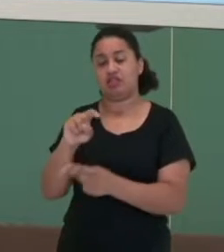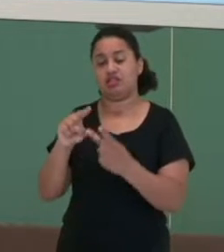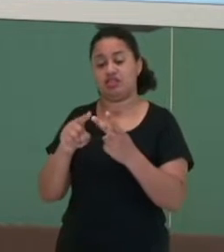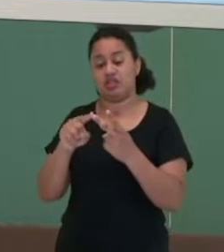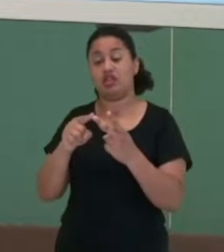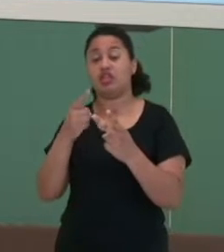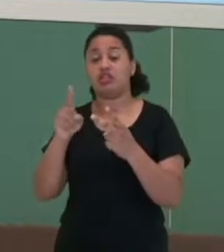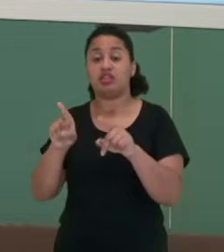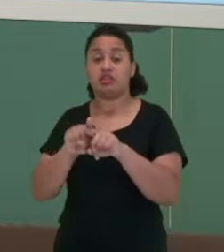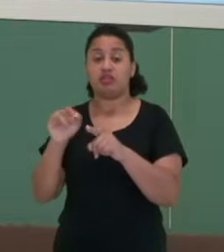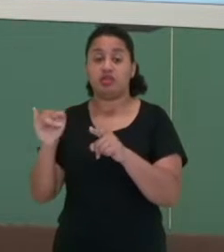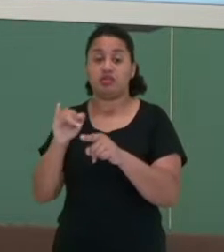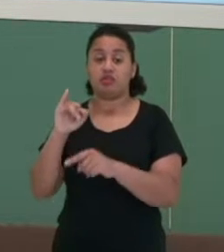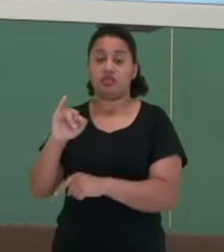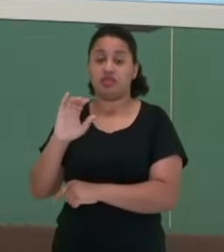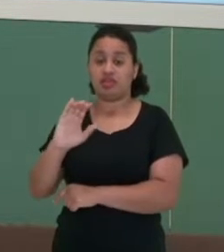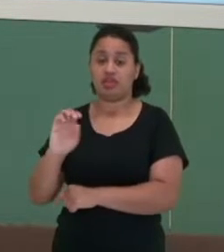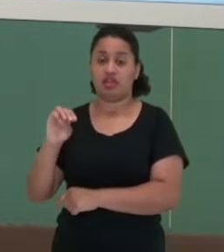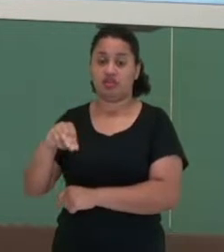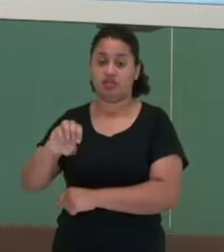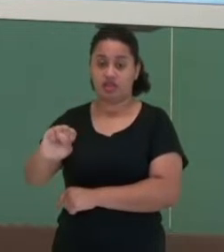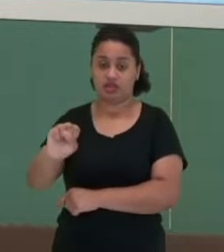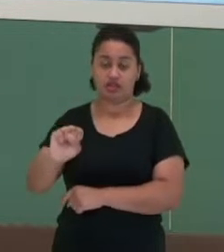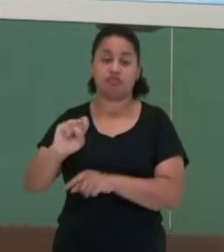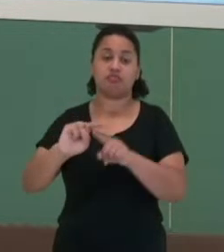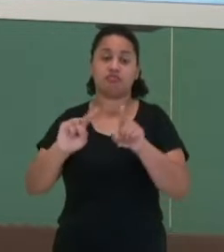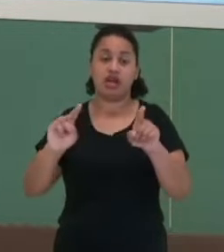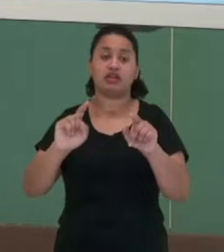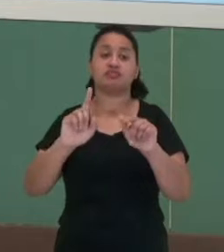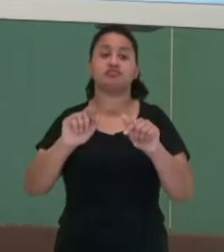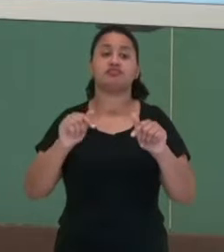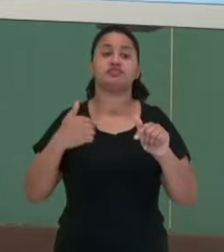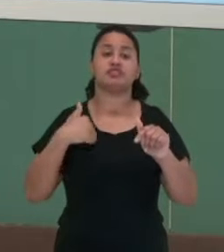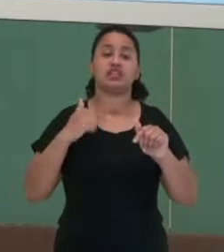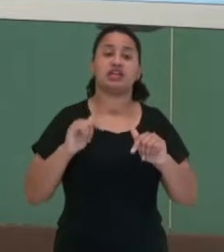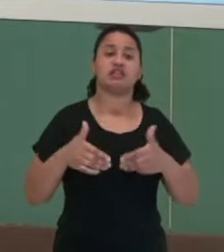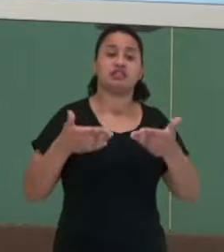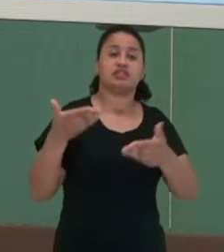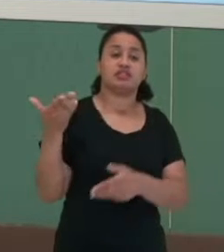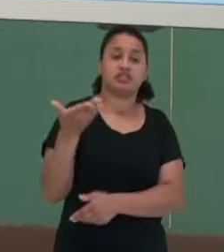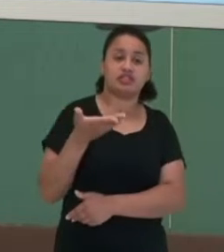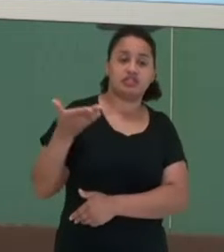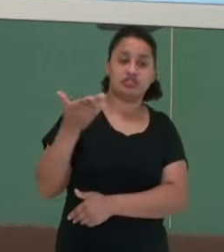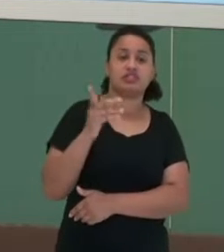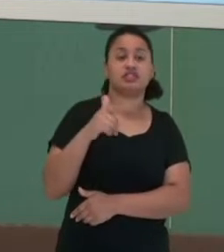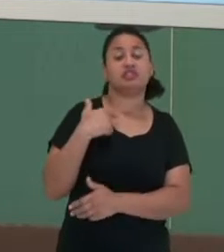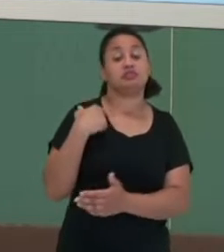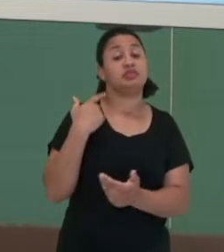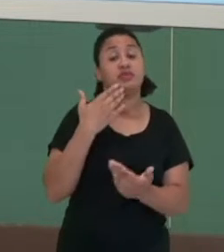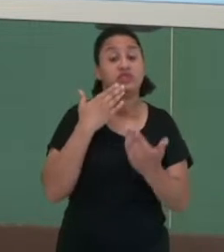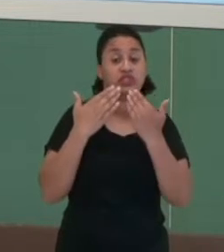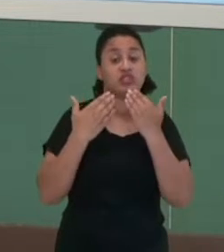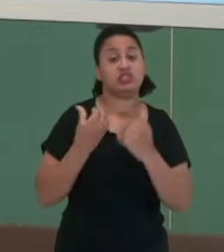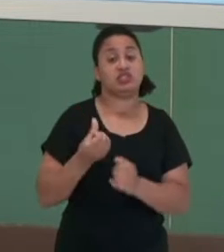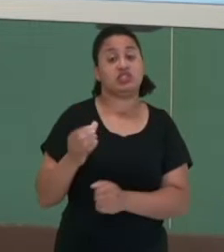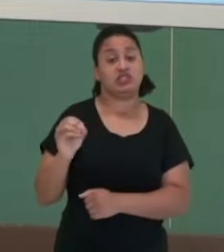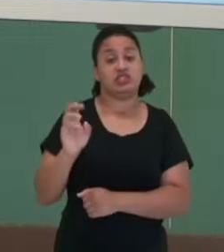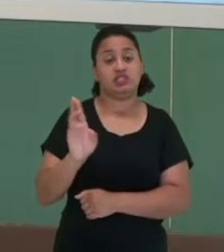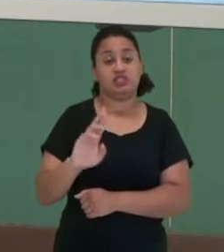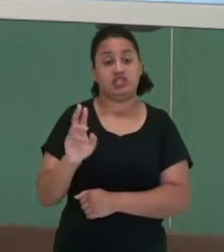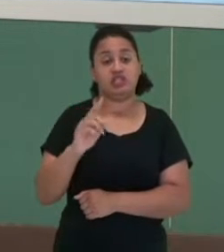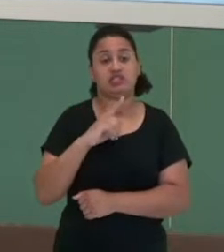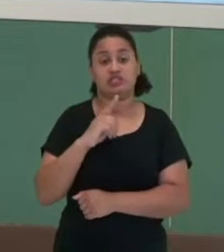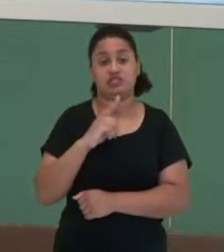ICMS. Já se é um prestador de serviço, ele vai ser cobrado R$ 60 e está incluindo